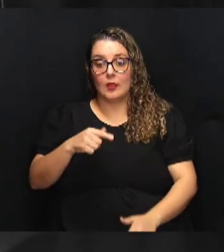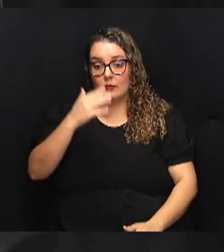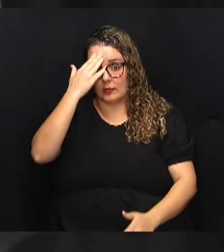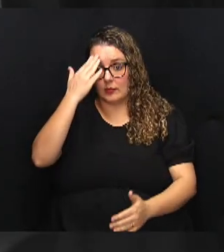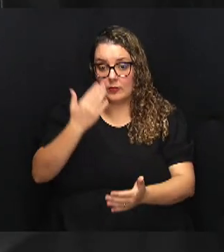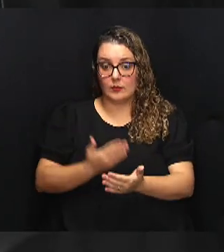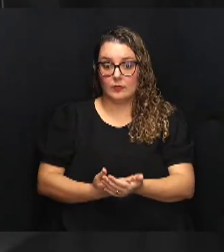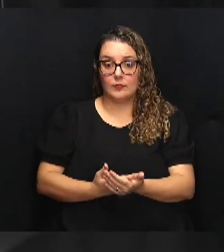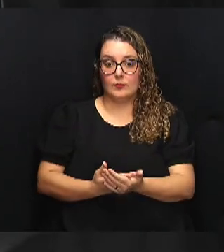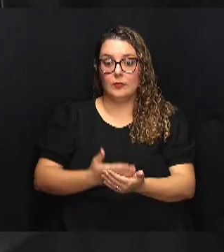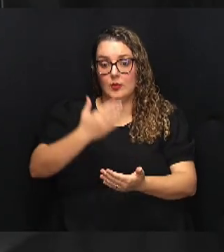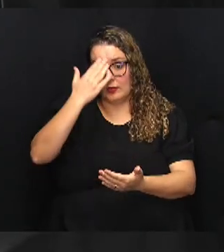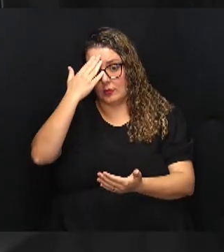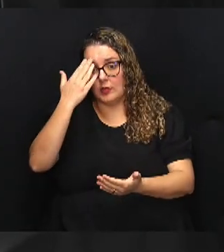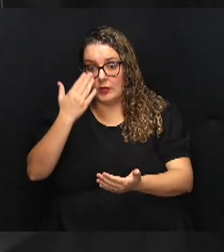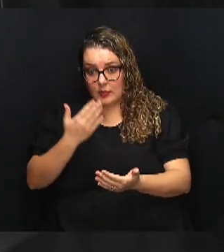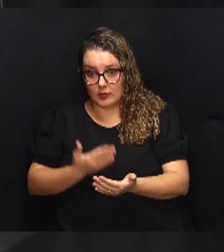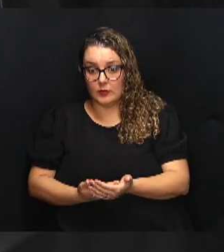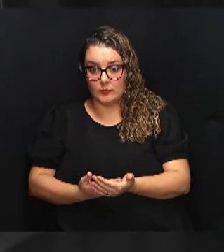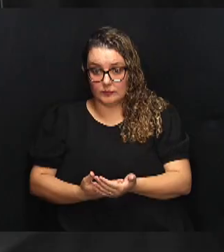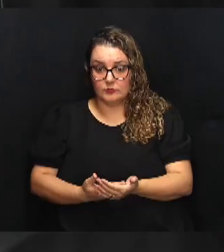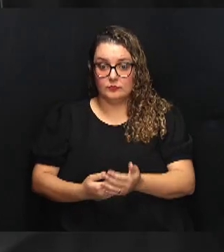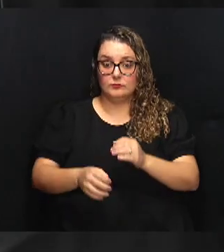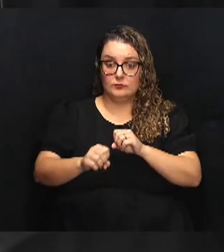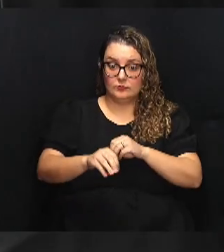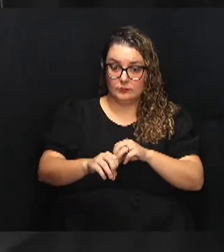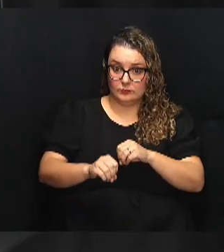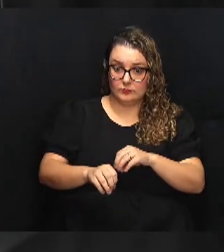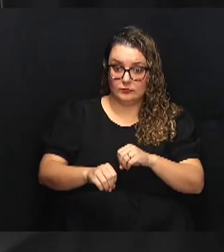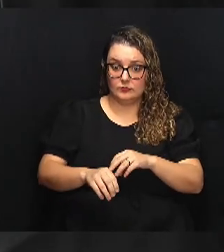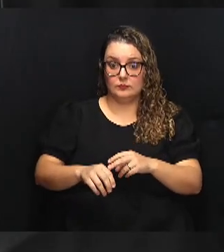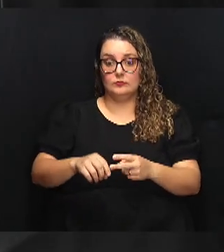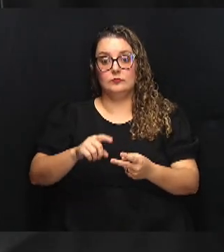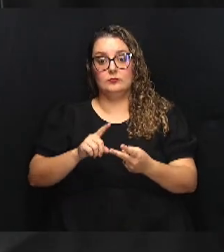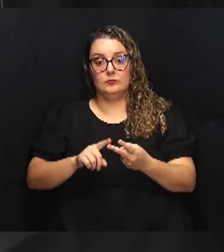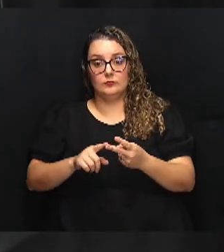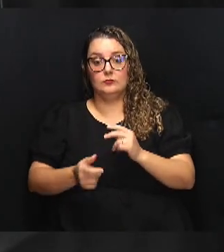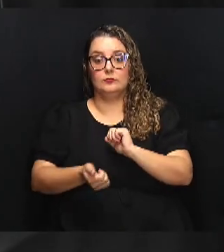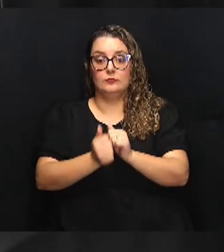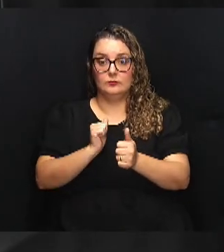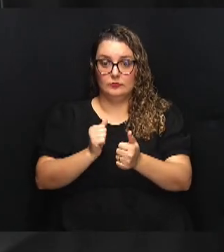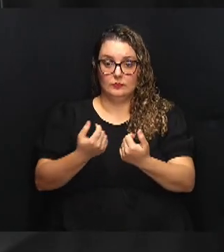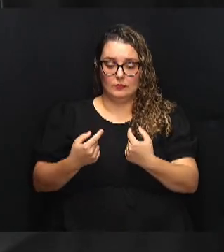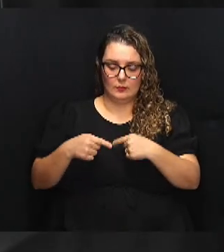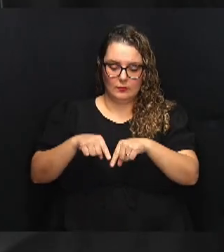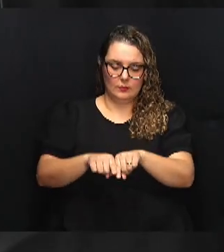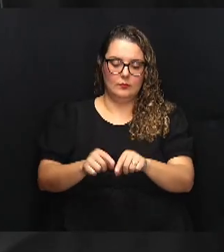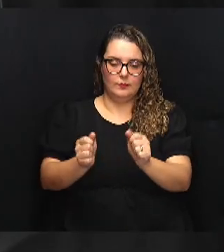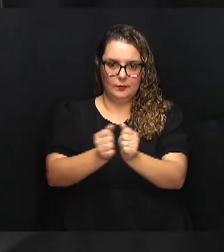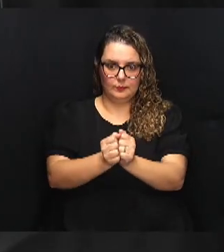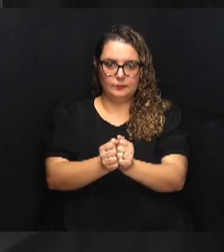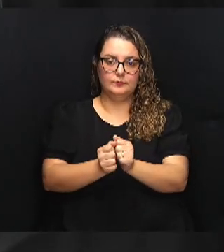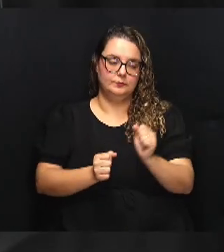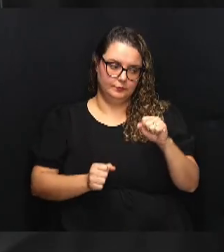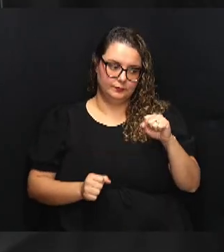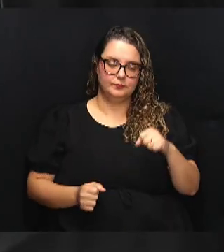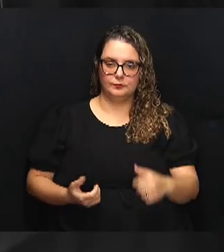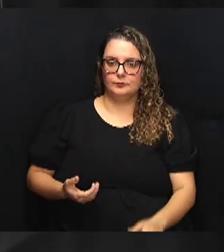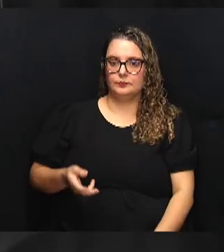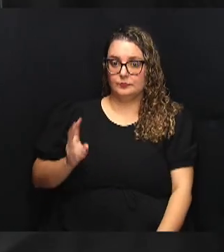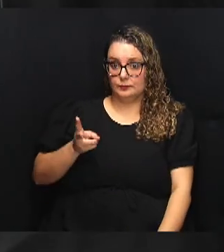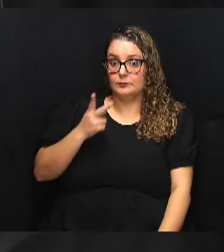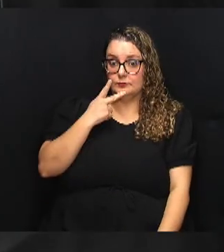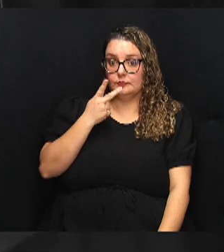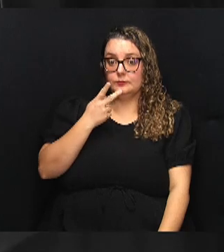acredito, né? Eu acredito que a educação e o esporte, elas correm juntos, né? Eu sempre digo que